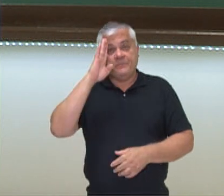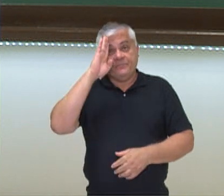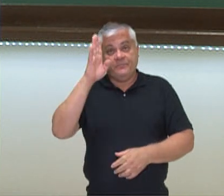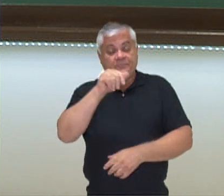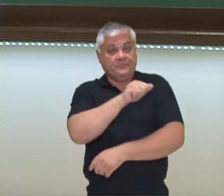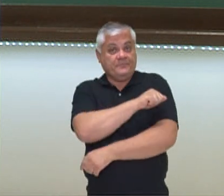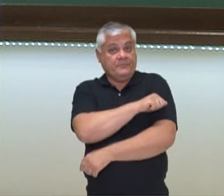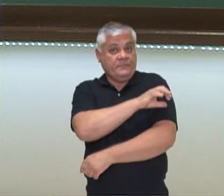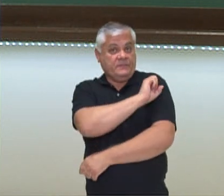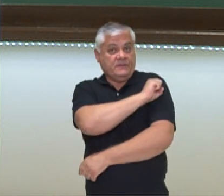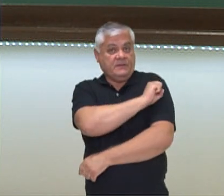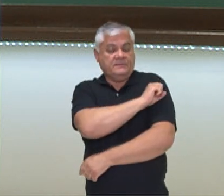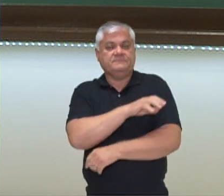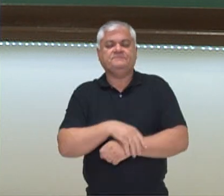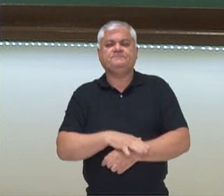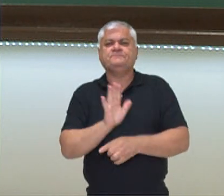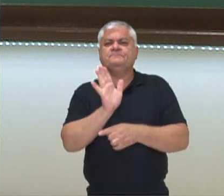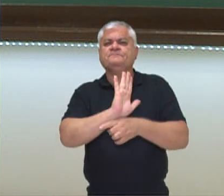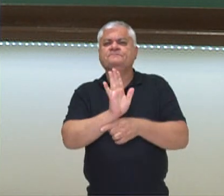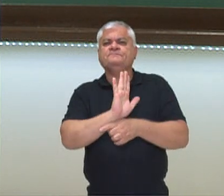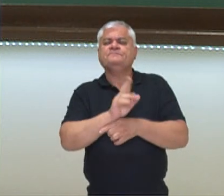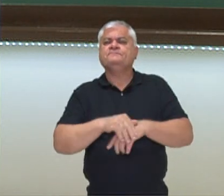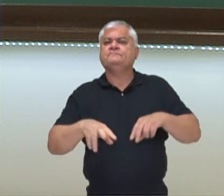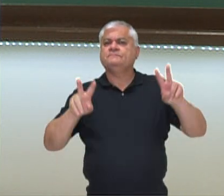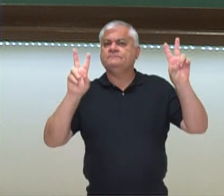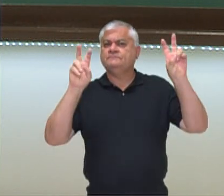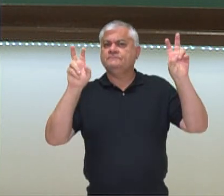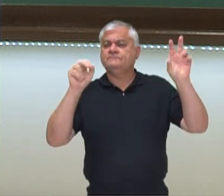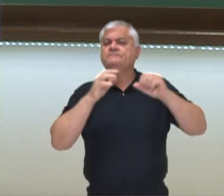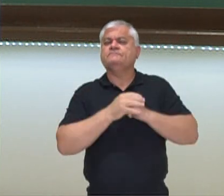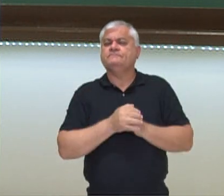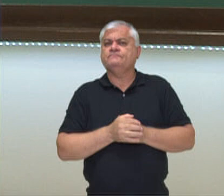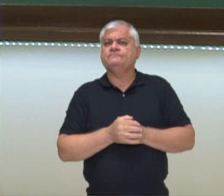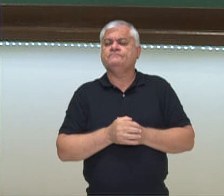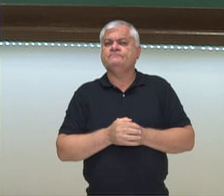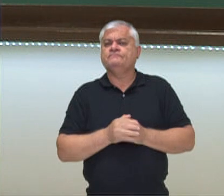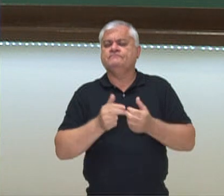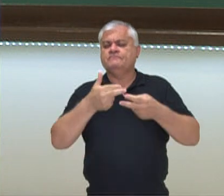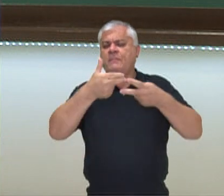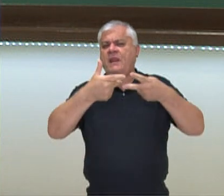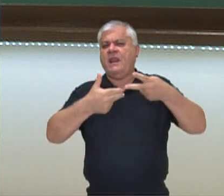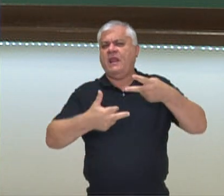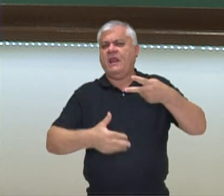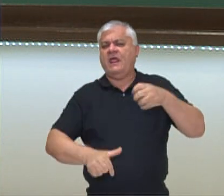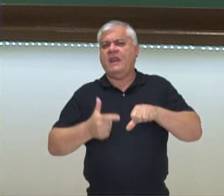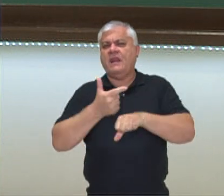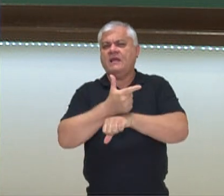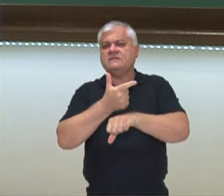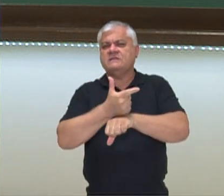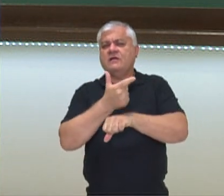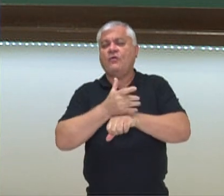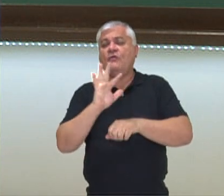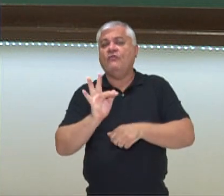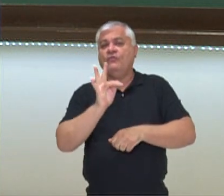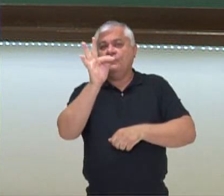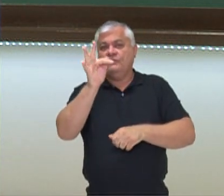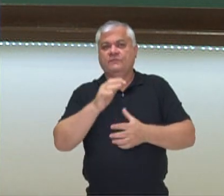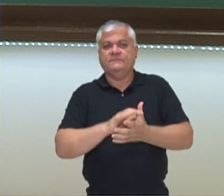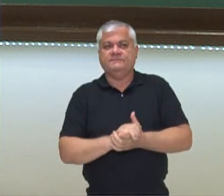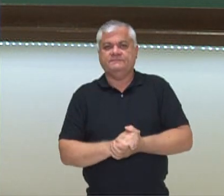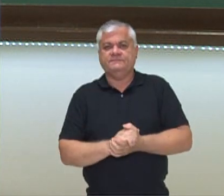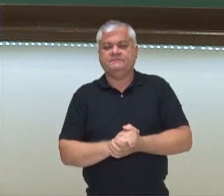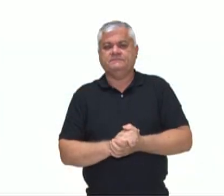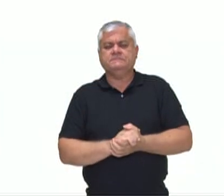Olá, estudantes do 8º ano! Neste vídeo vamos falar sobre o repertório lexical relativo ao futuro.